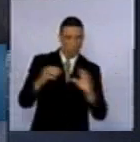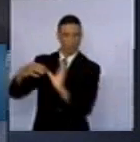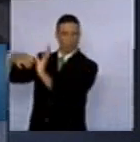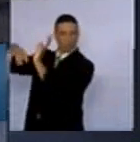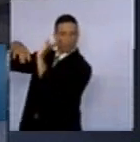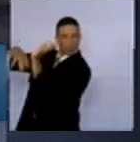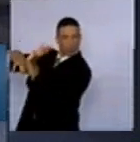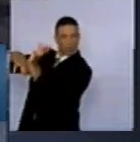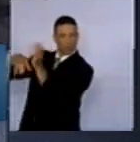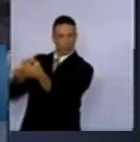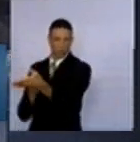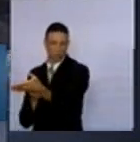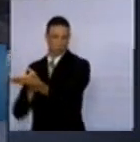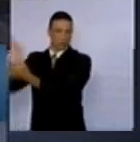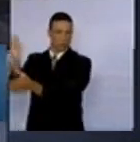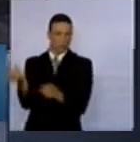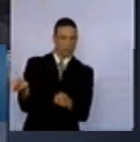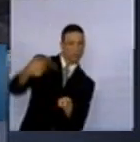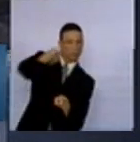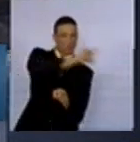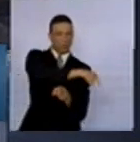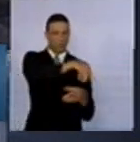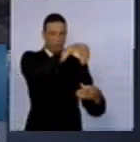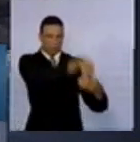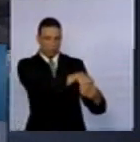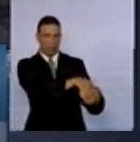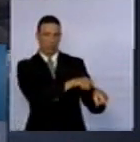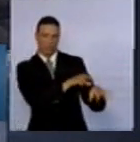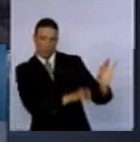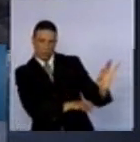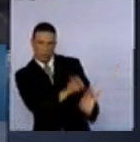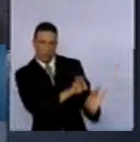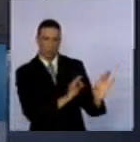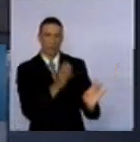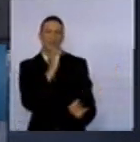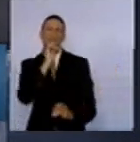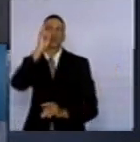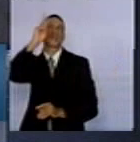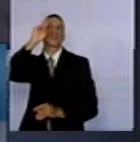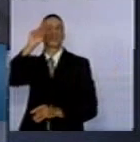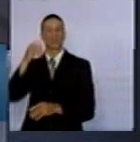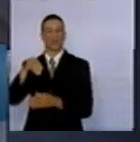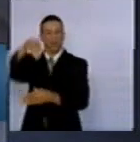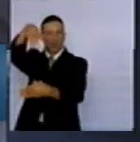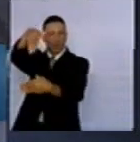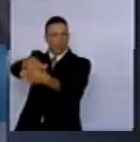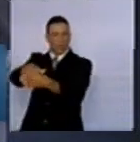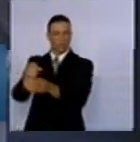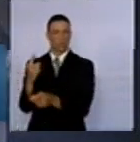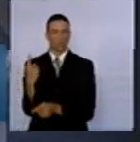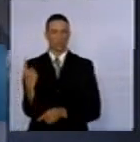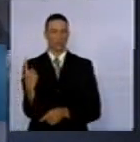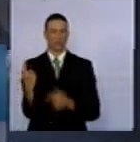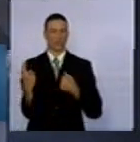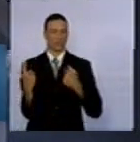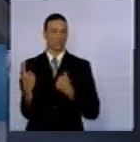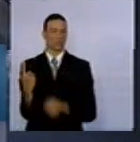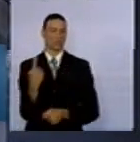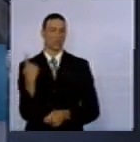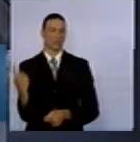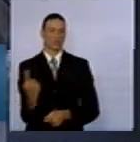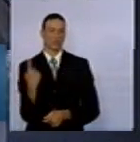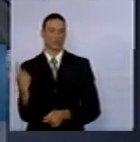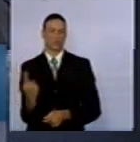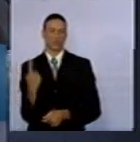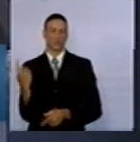colocadas e aprovadas me lembro que foi eu acho que o único voto Solitário naquele dia da prova